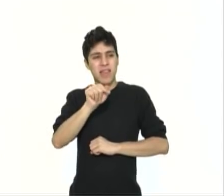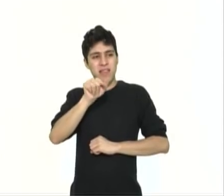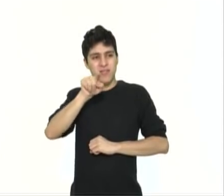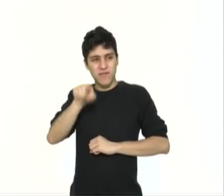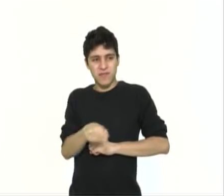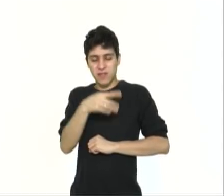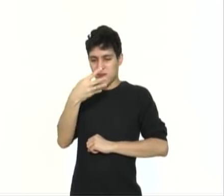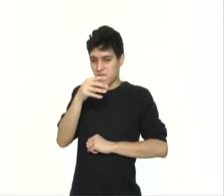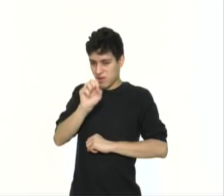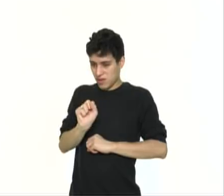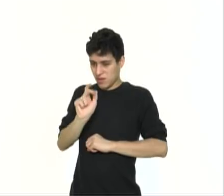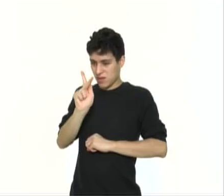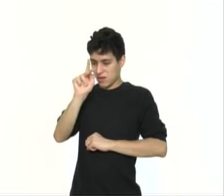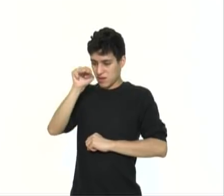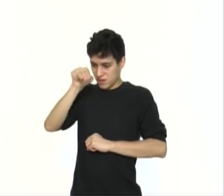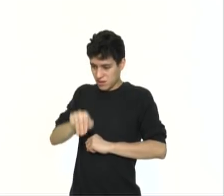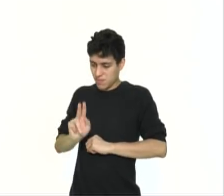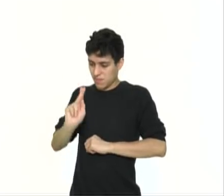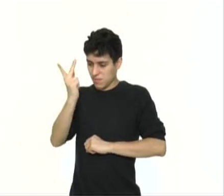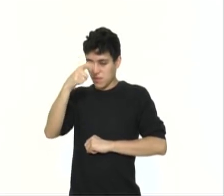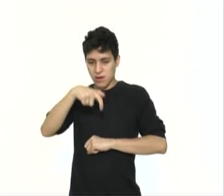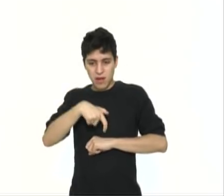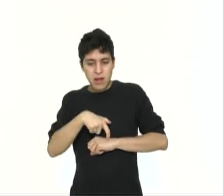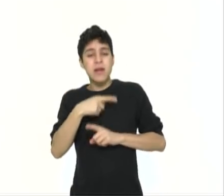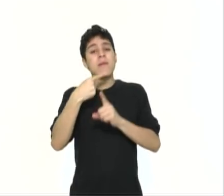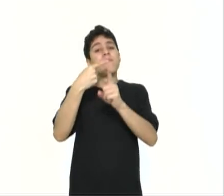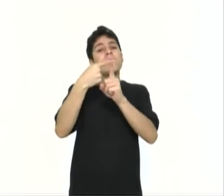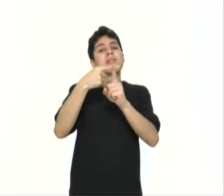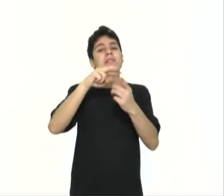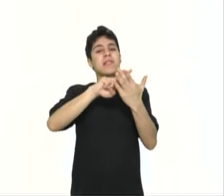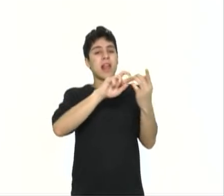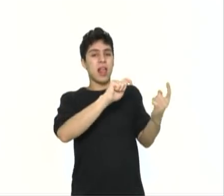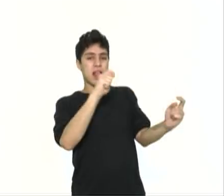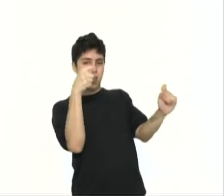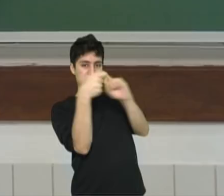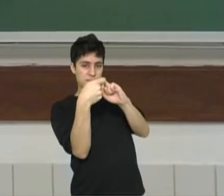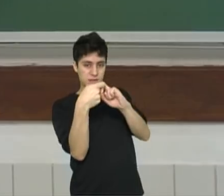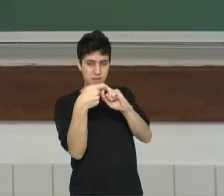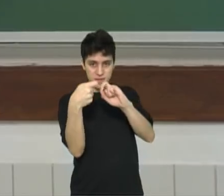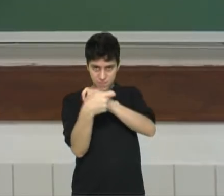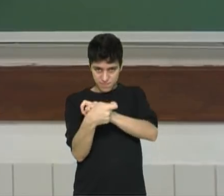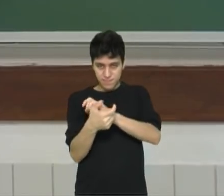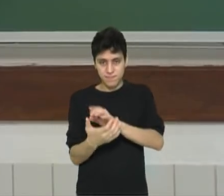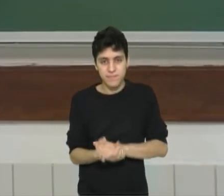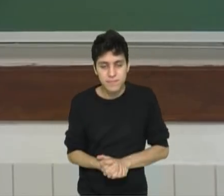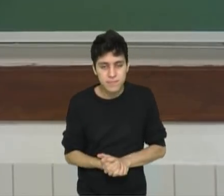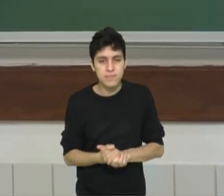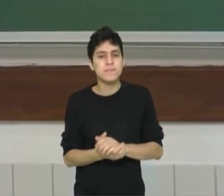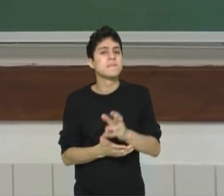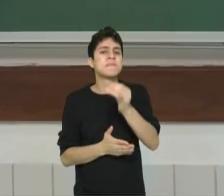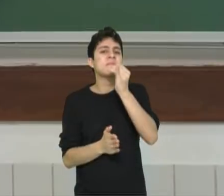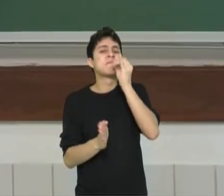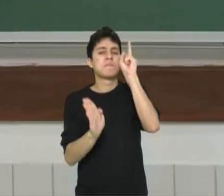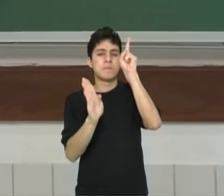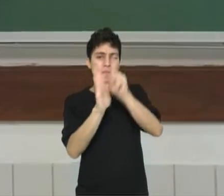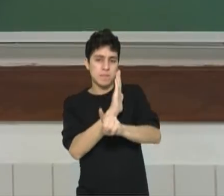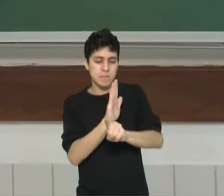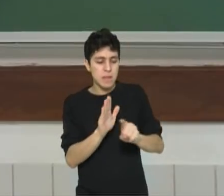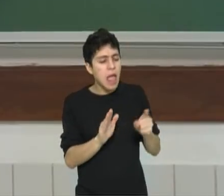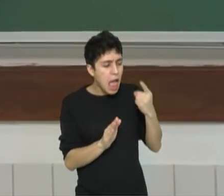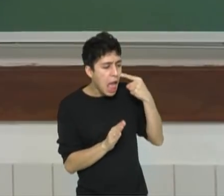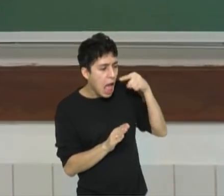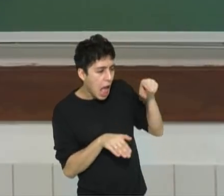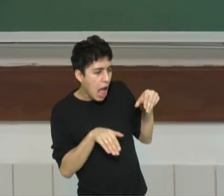7,48 quilômetros por hora, né? Porque você fez a transformação, tá? Então, se a gente pergunta assim, mas um